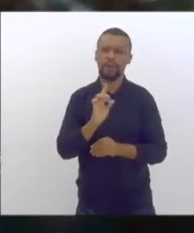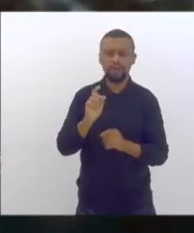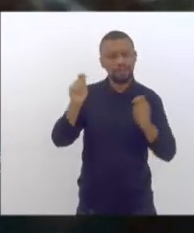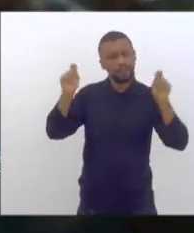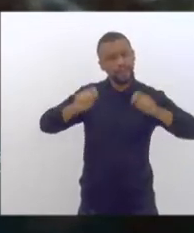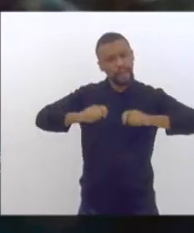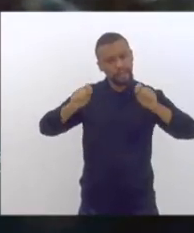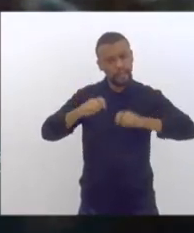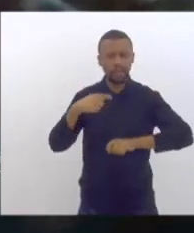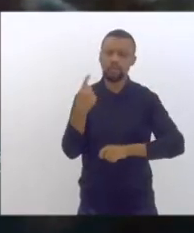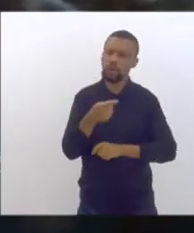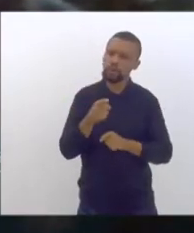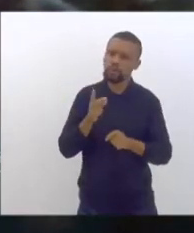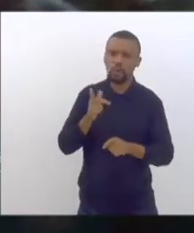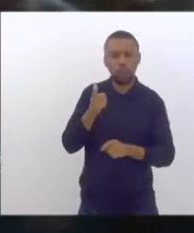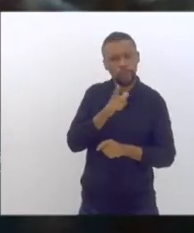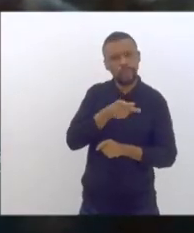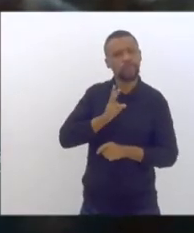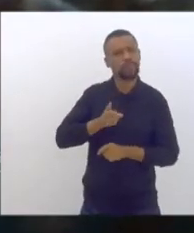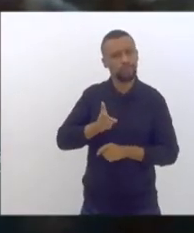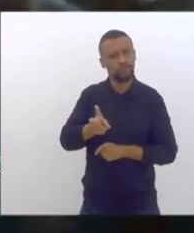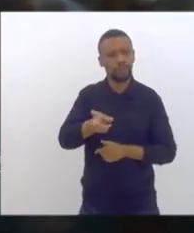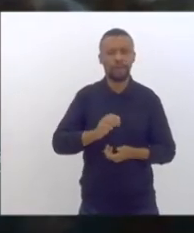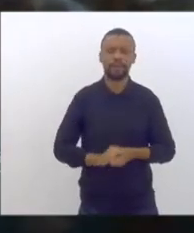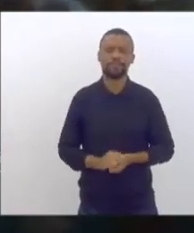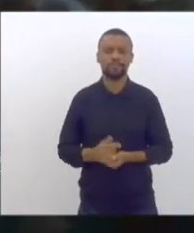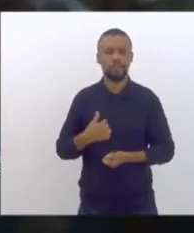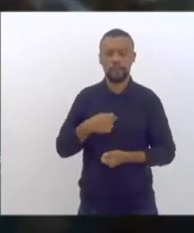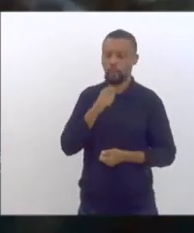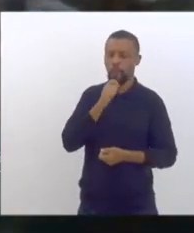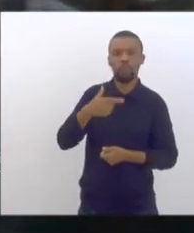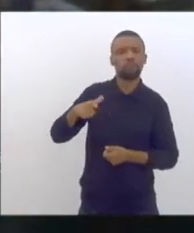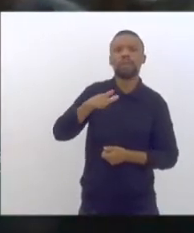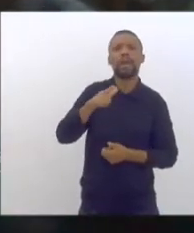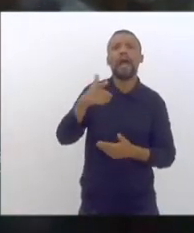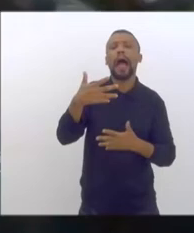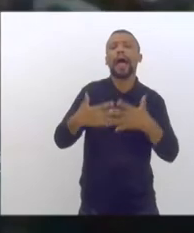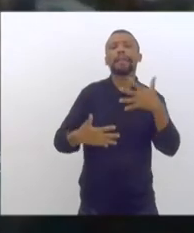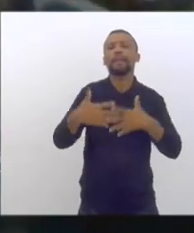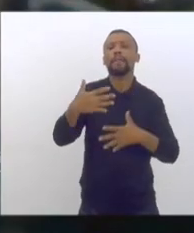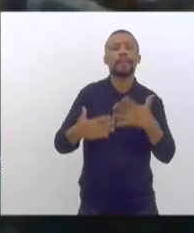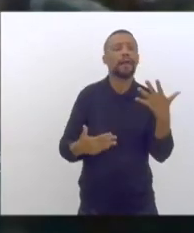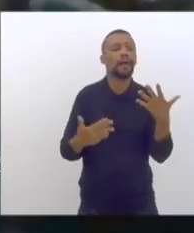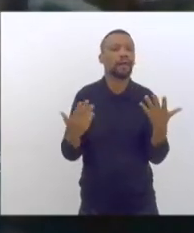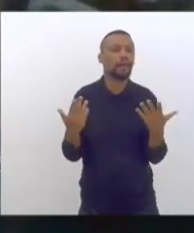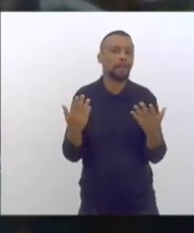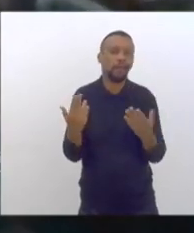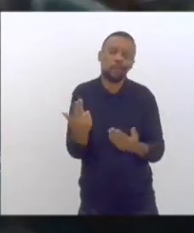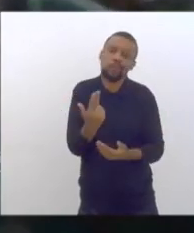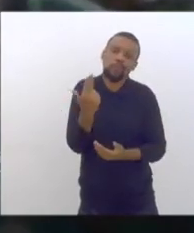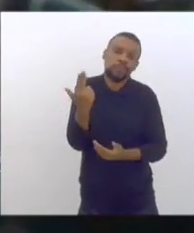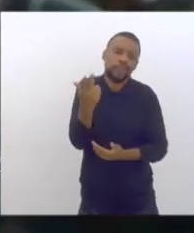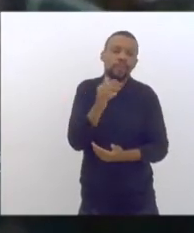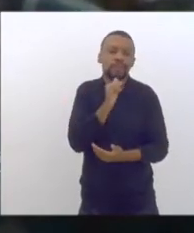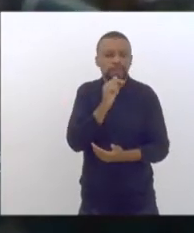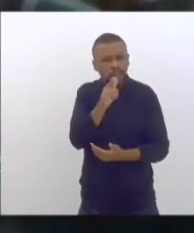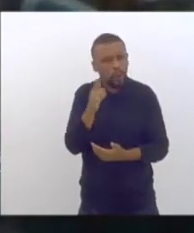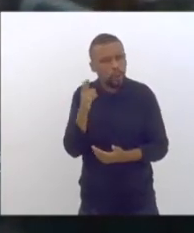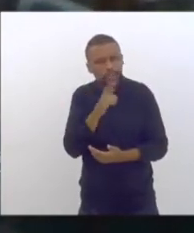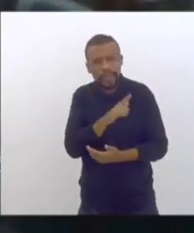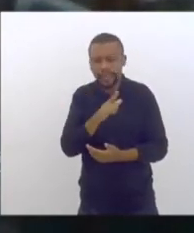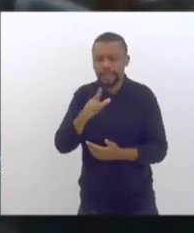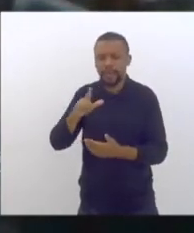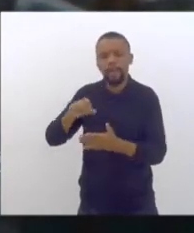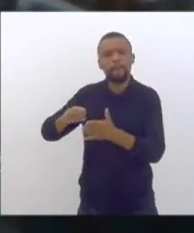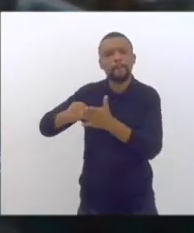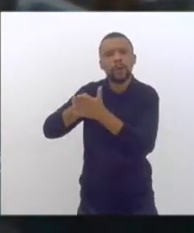ouvir podemos continuar oi para mim não tá não tem como o Bacelar o dinheiro não consegue dar isso e nem